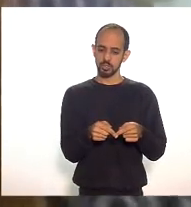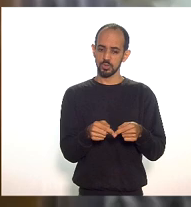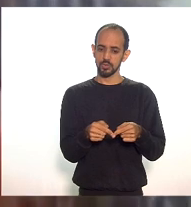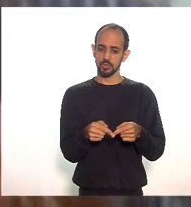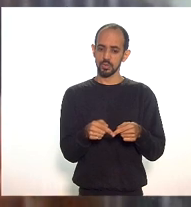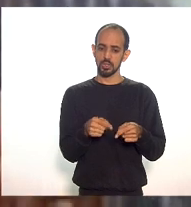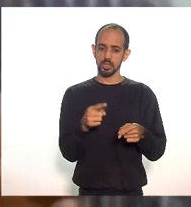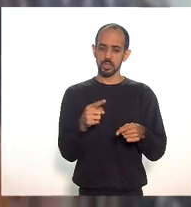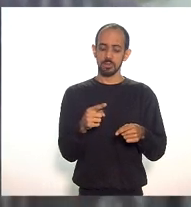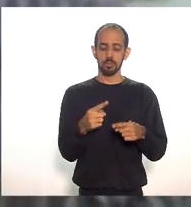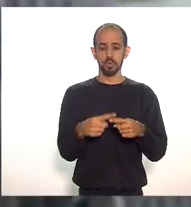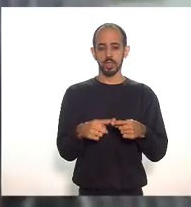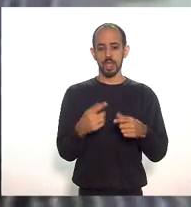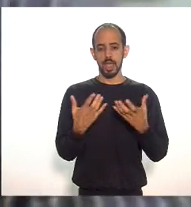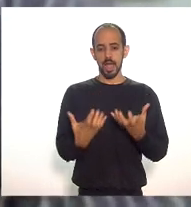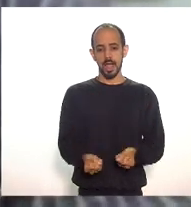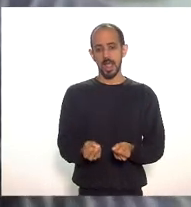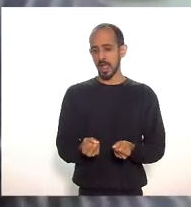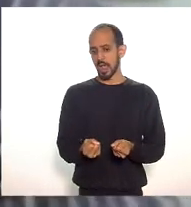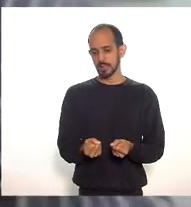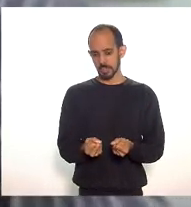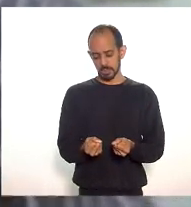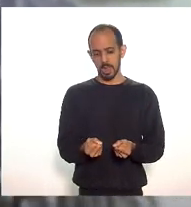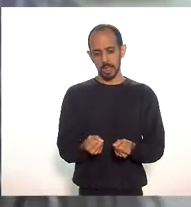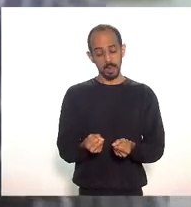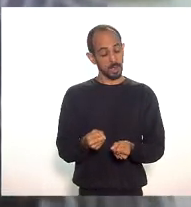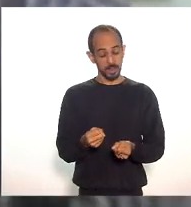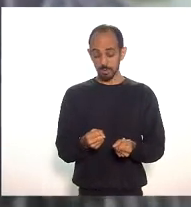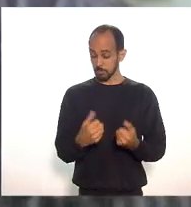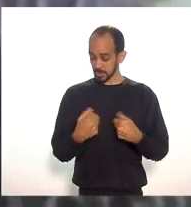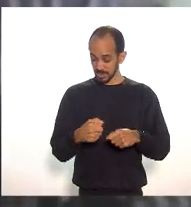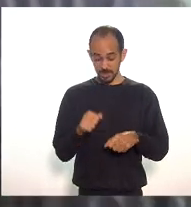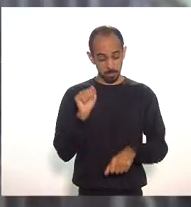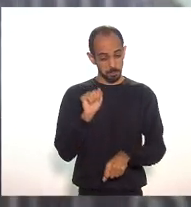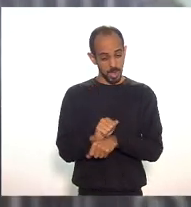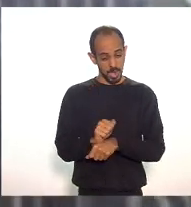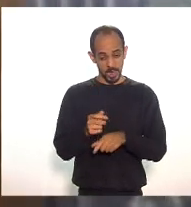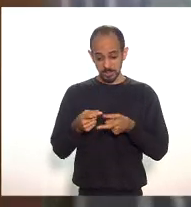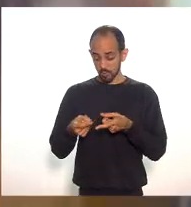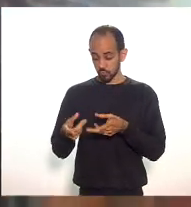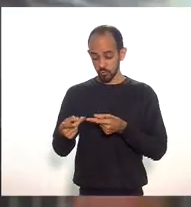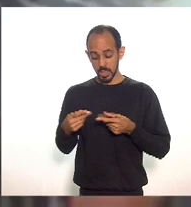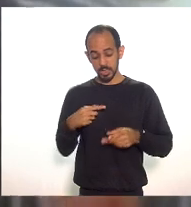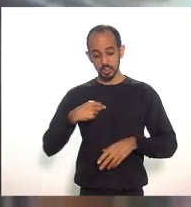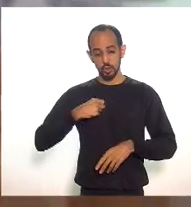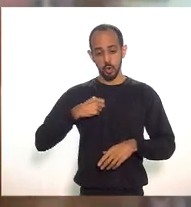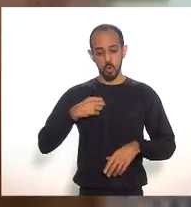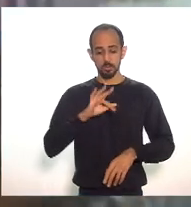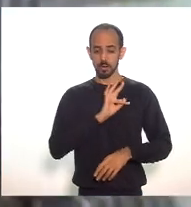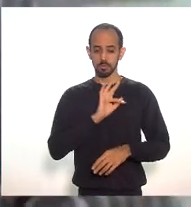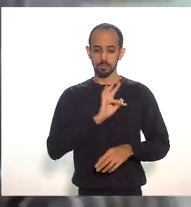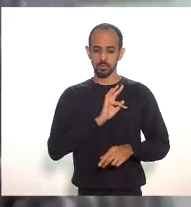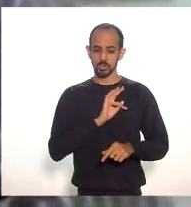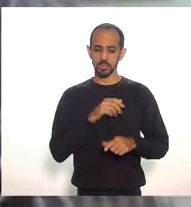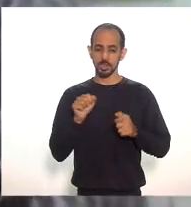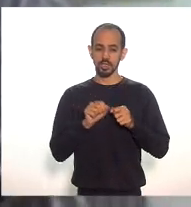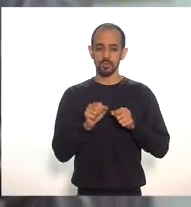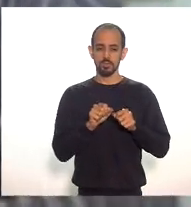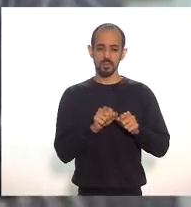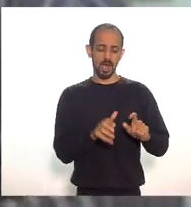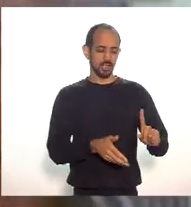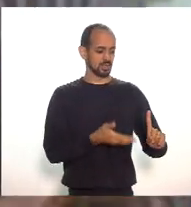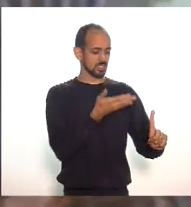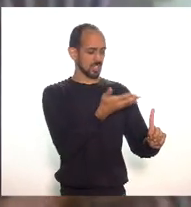o essa venda de camuflado essa venda de uniforme de trás para polícia porrada